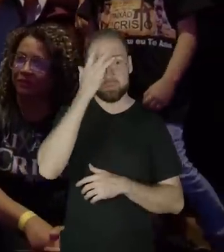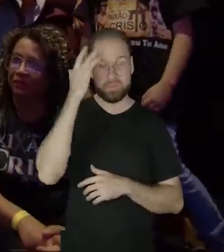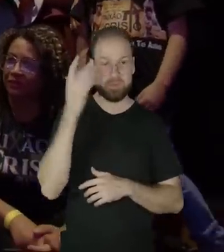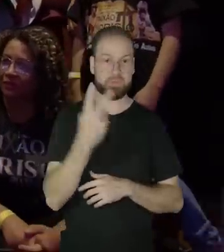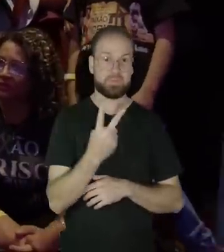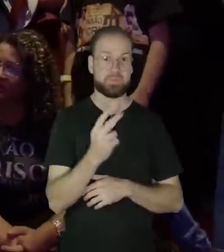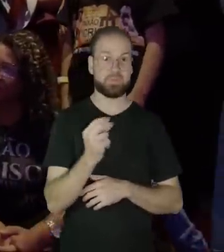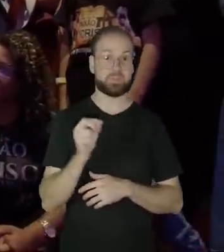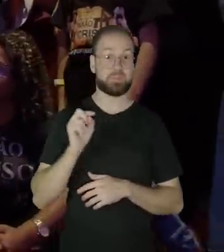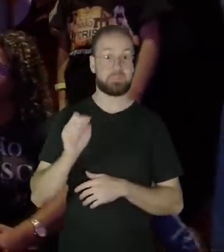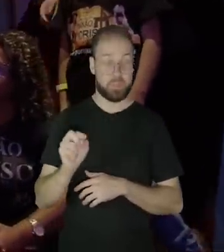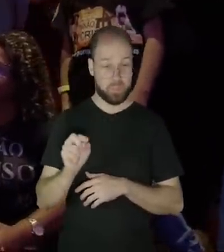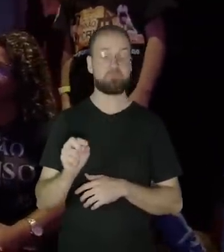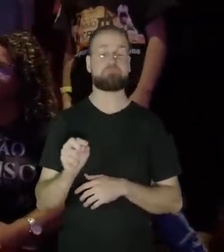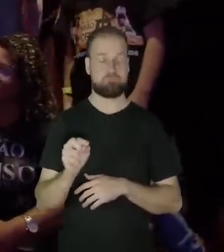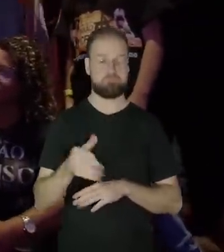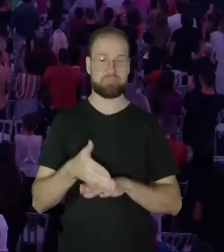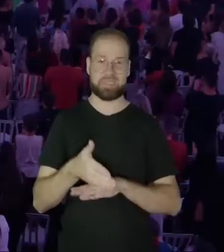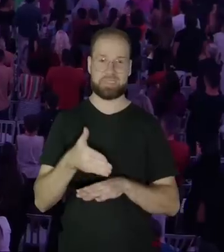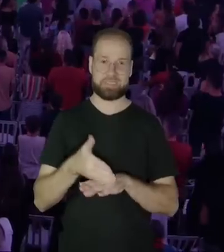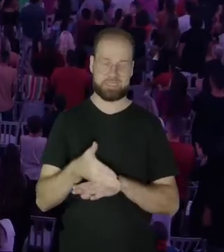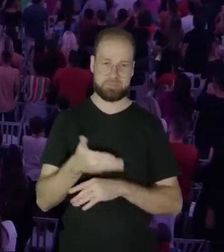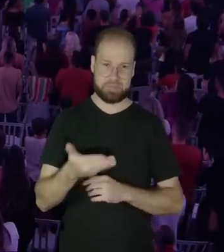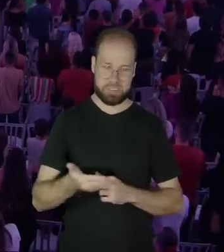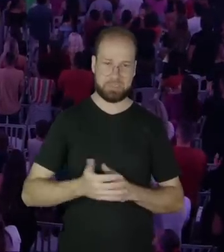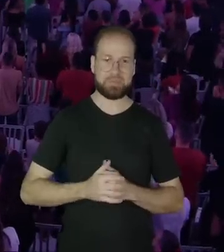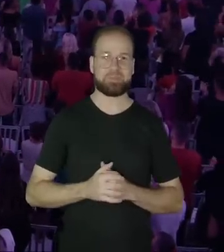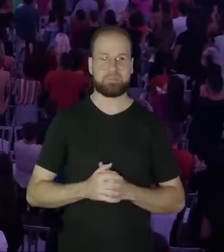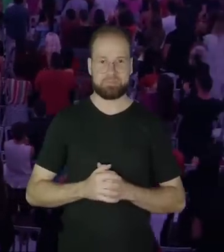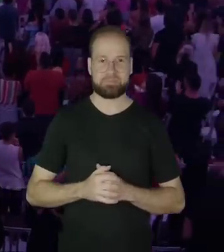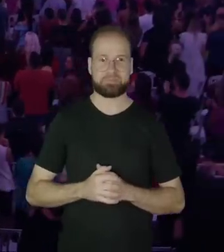pessoas participando.